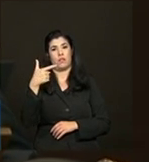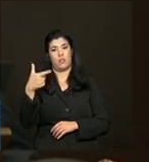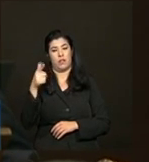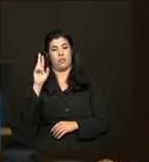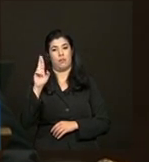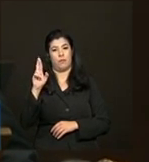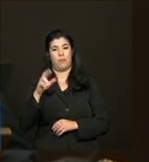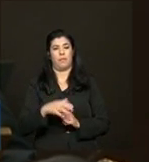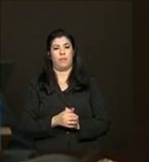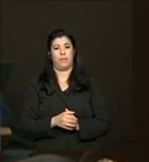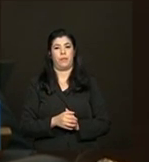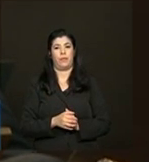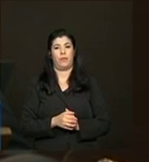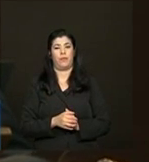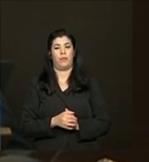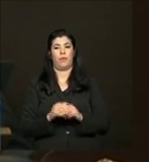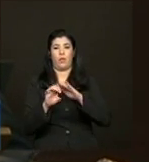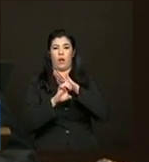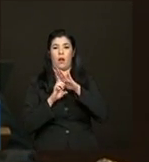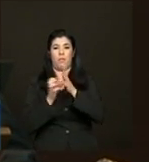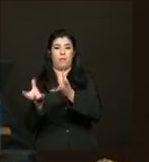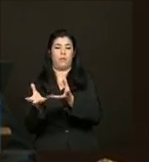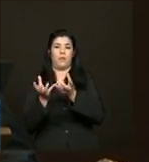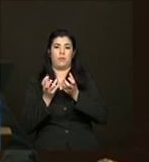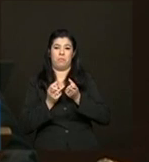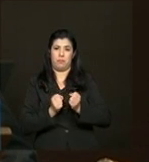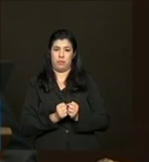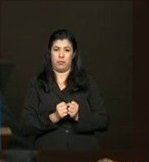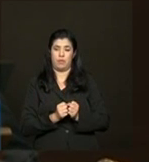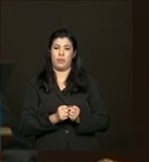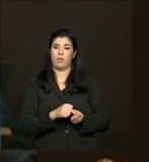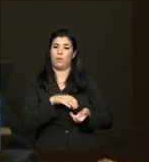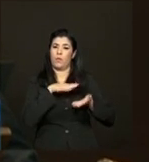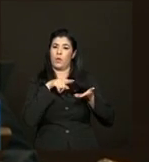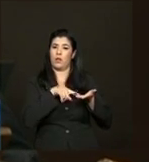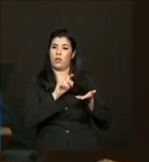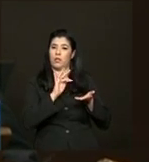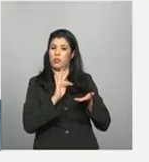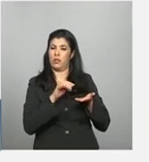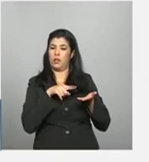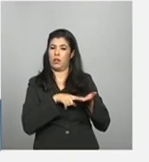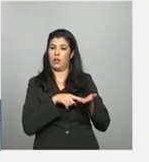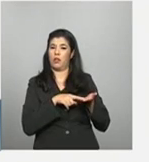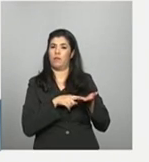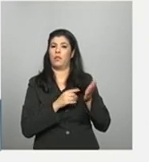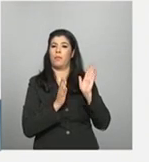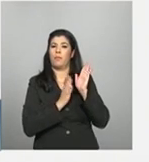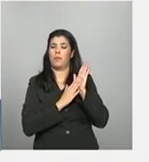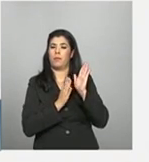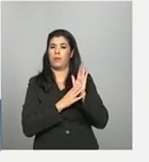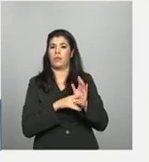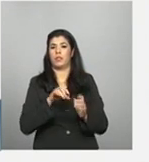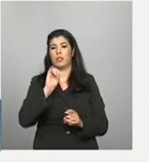R$ 1.645.330,27. Habilitaram-se a entregar propostas para o leilão do lote F. Proponente IG Transmissão e Distribuição